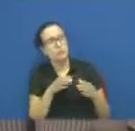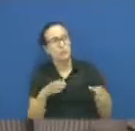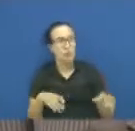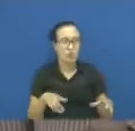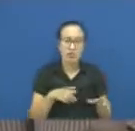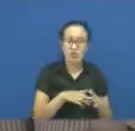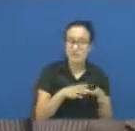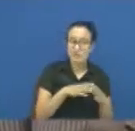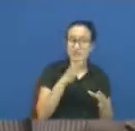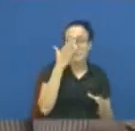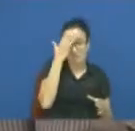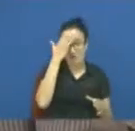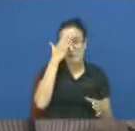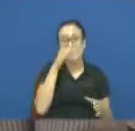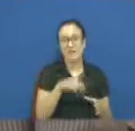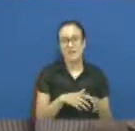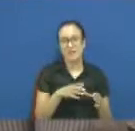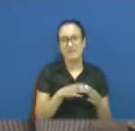do nome dele,